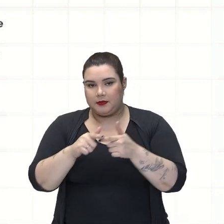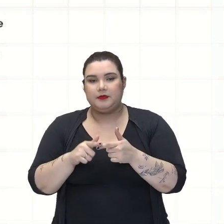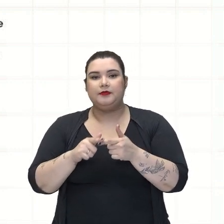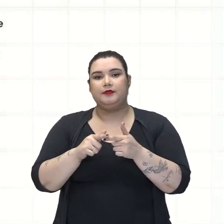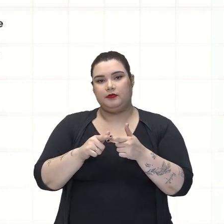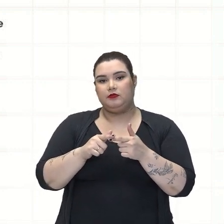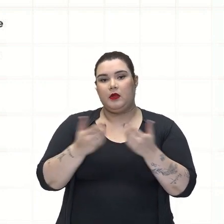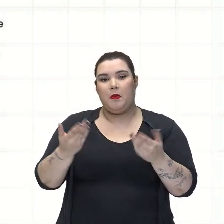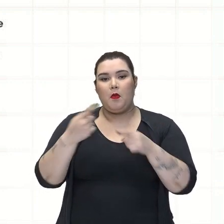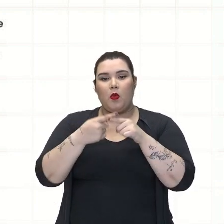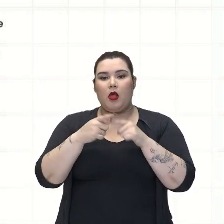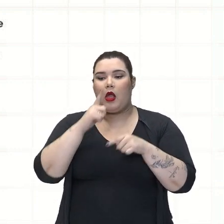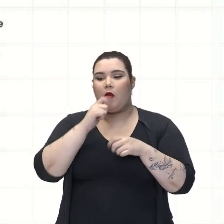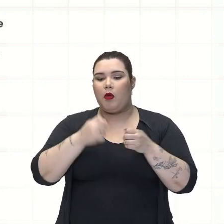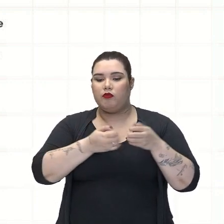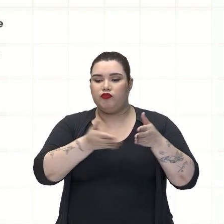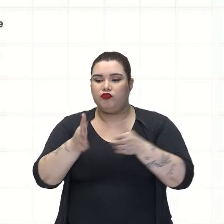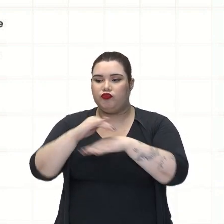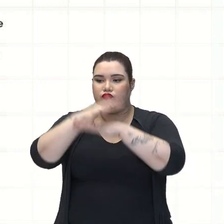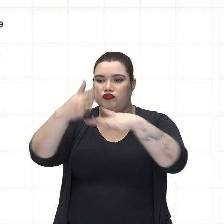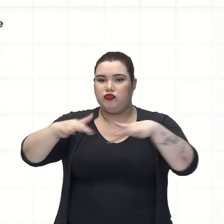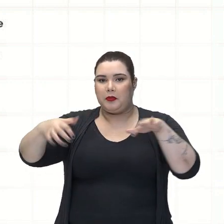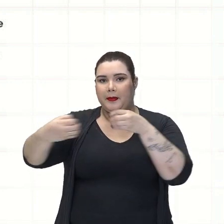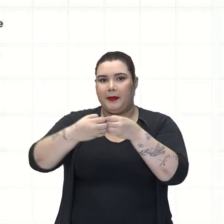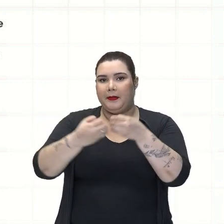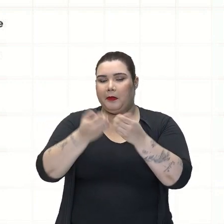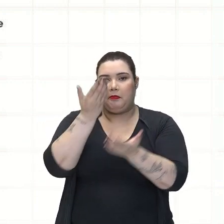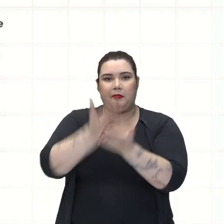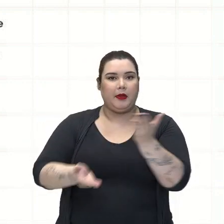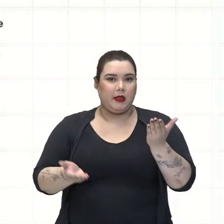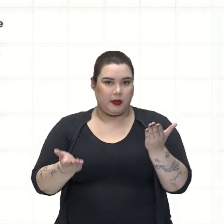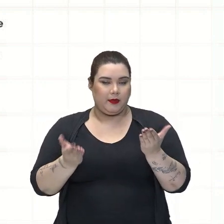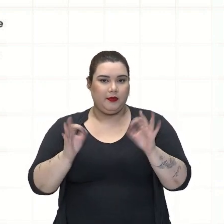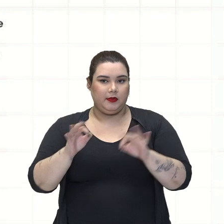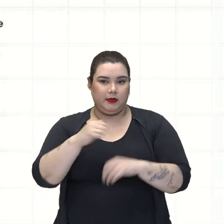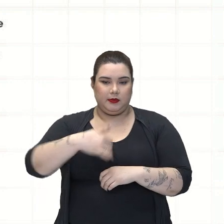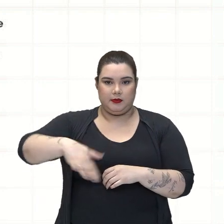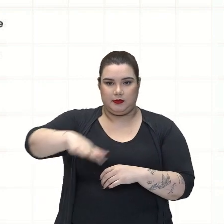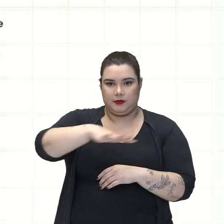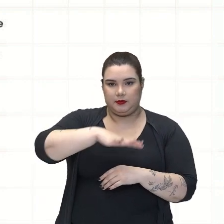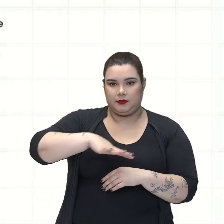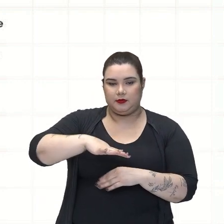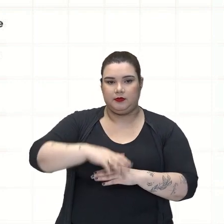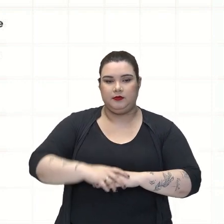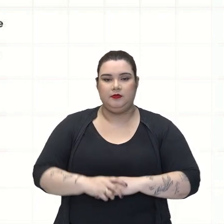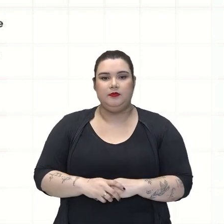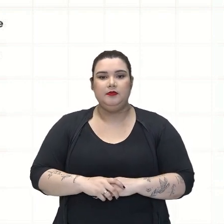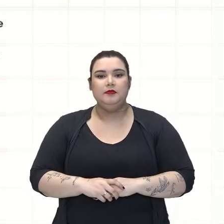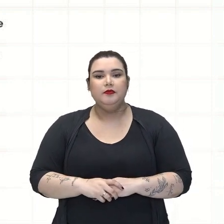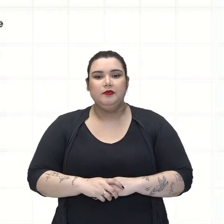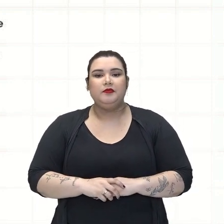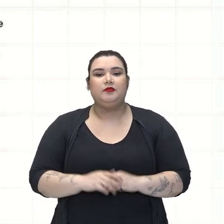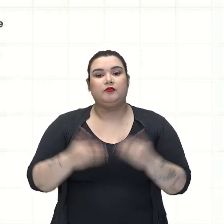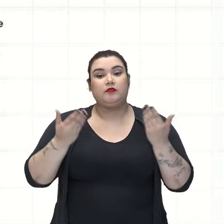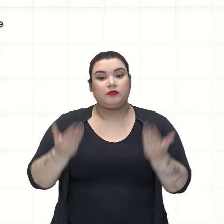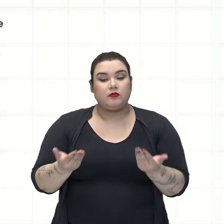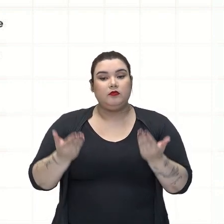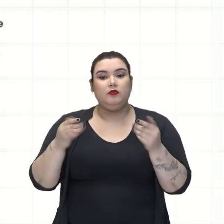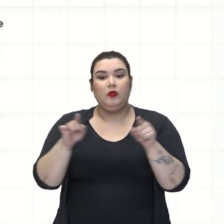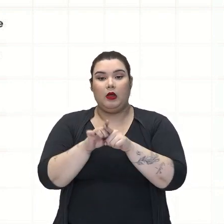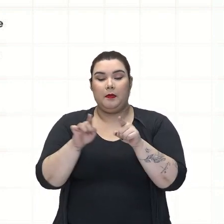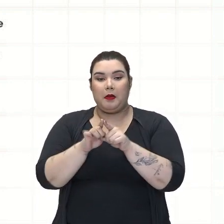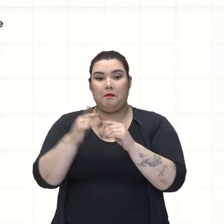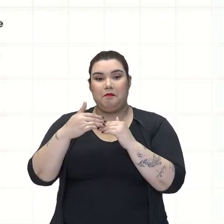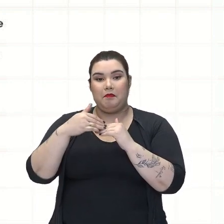saída para o mar, né? Então tem esse problema aí com relação a isso, né? Hoje em dia tem uma das mais graves